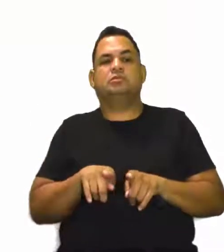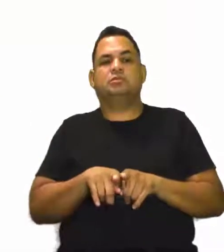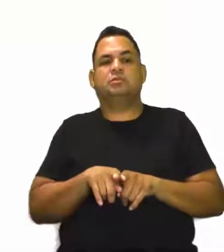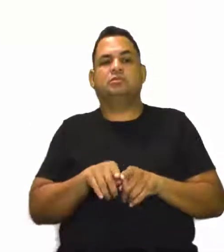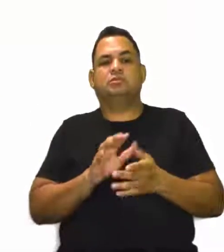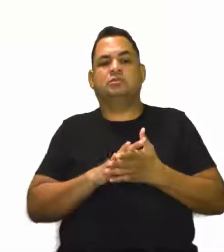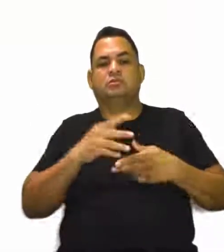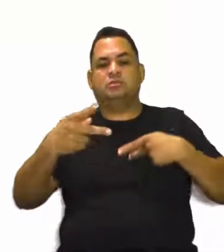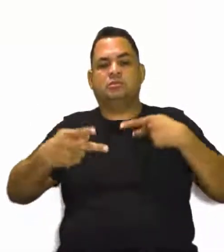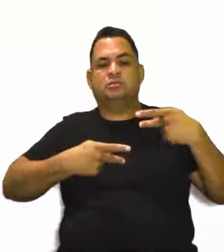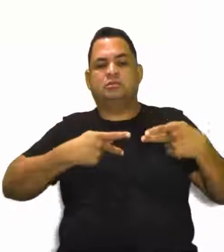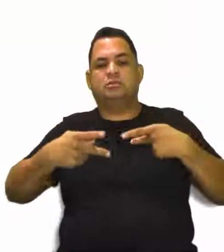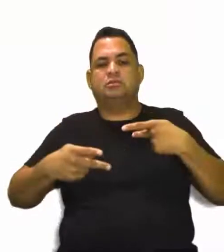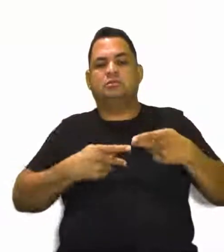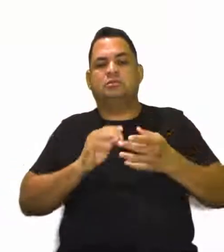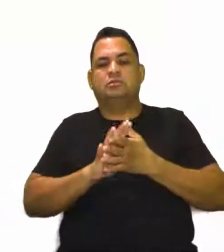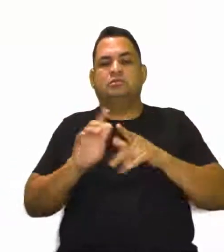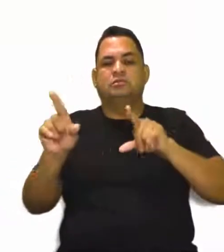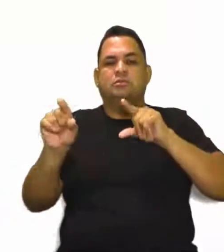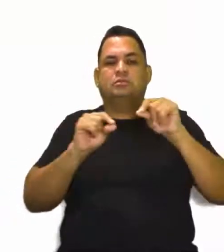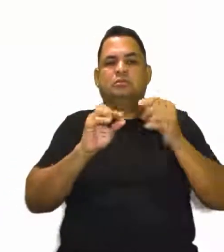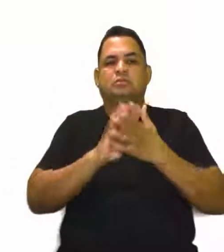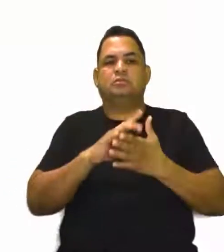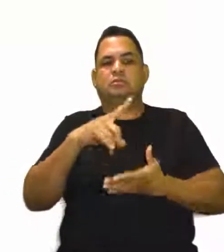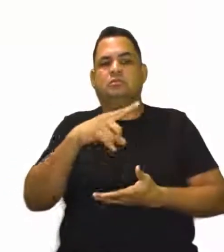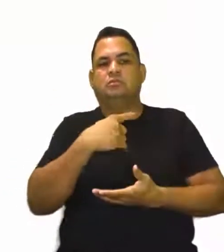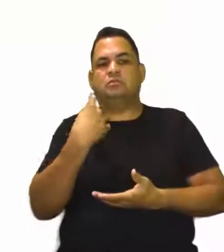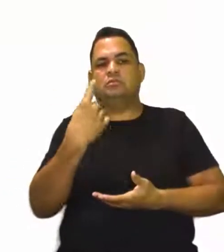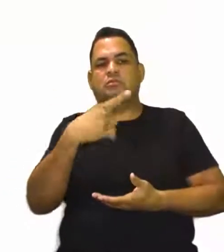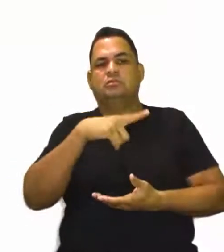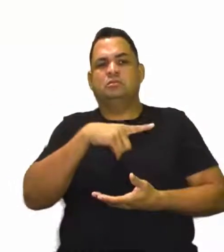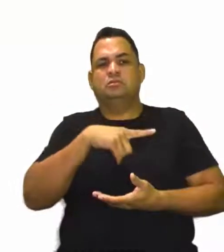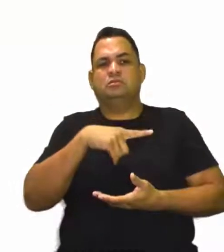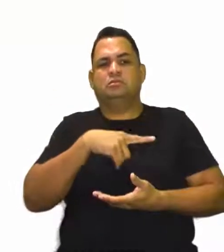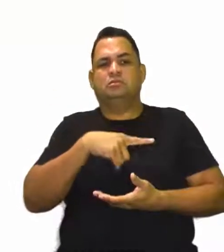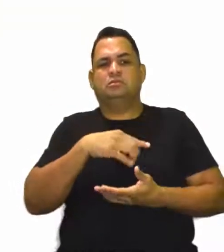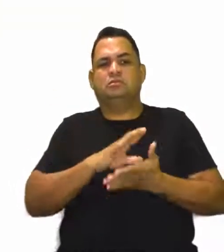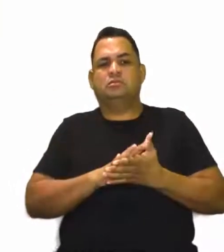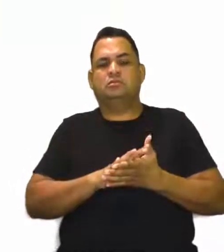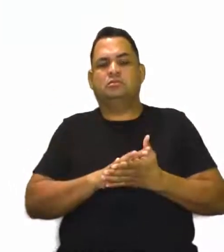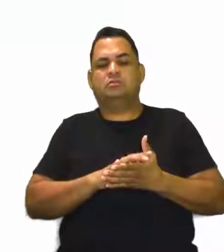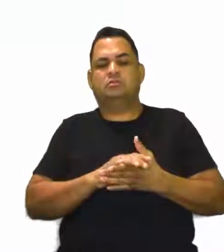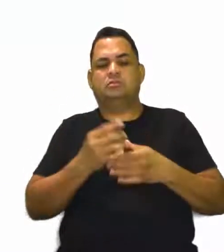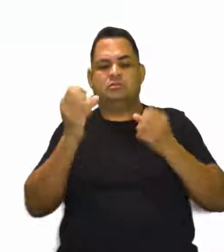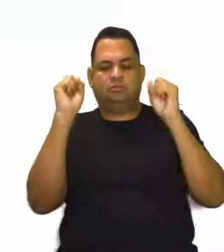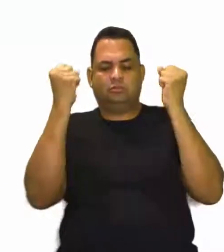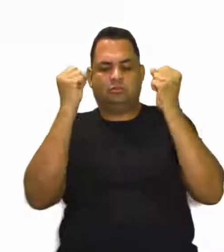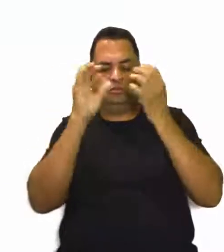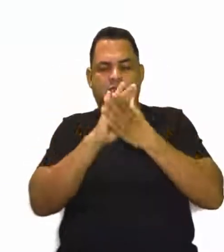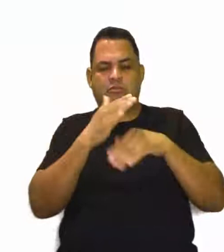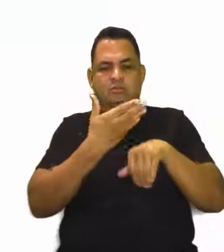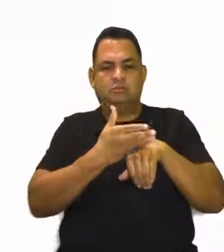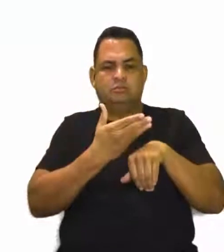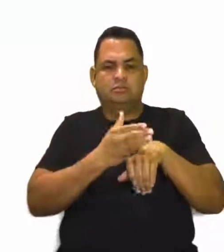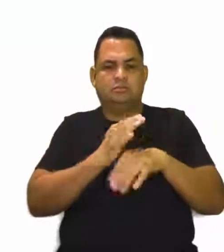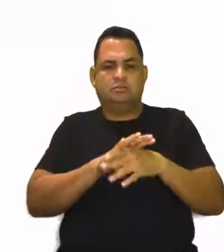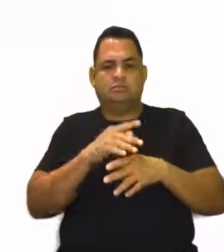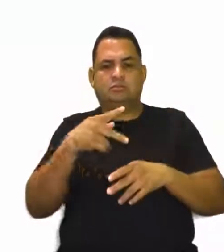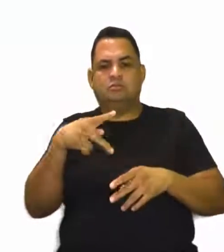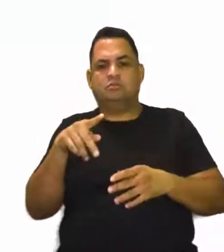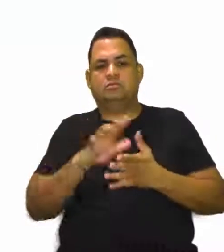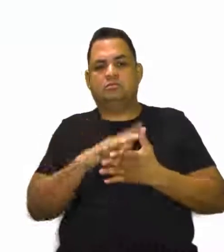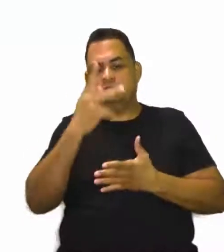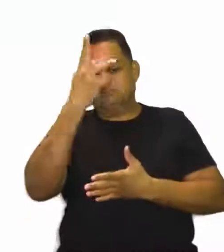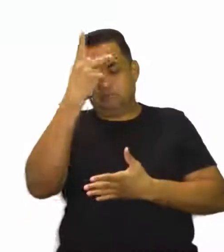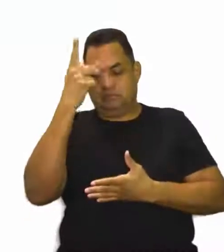dos programas e das opções, que nós temos aqui de atividade física, de treinamento para uma pessoa